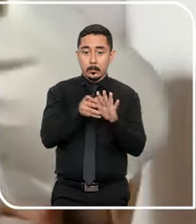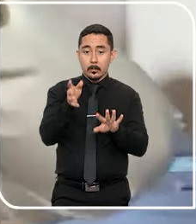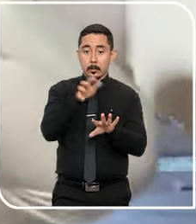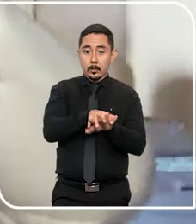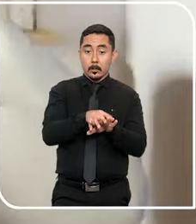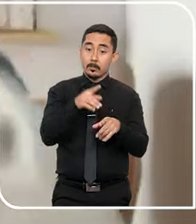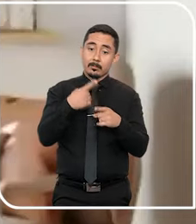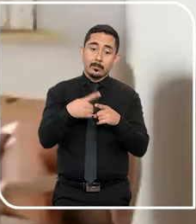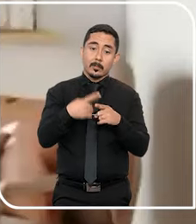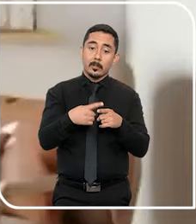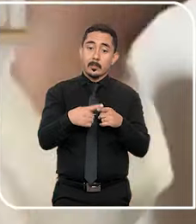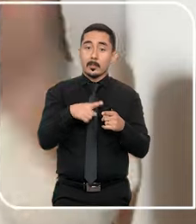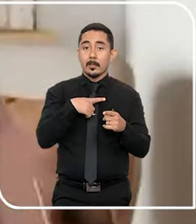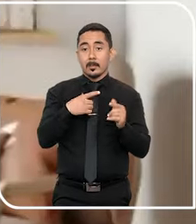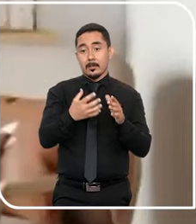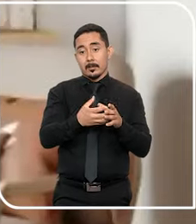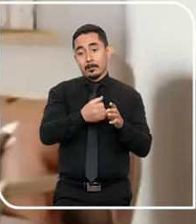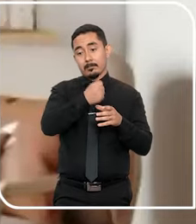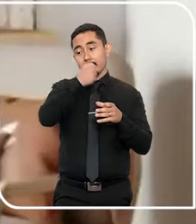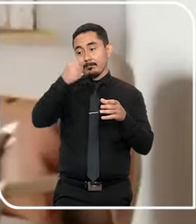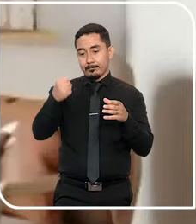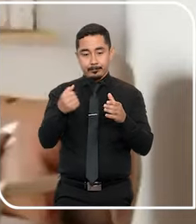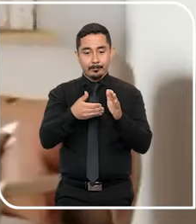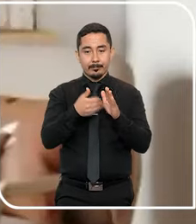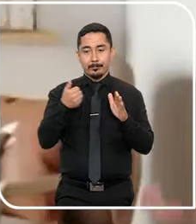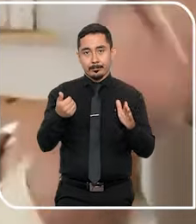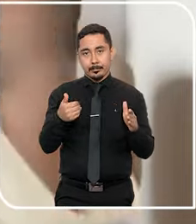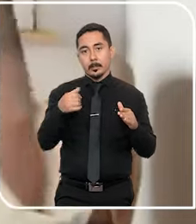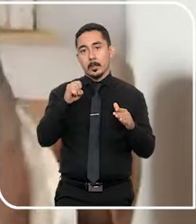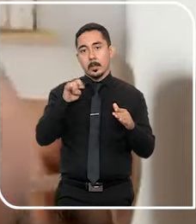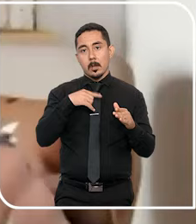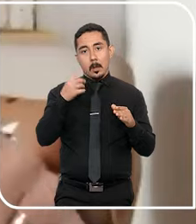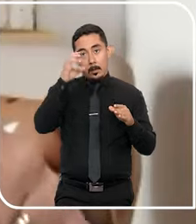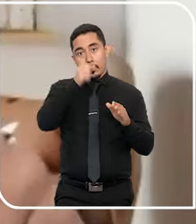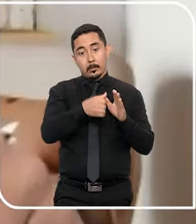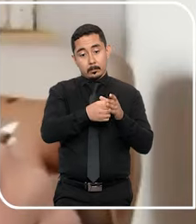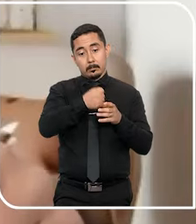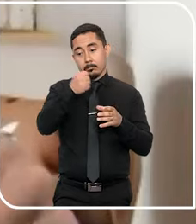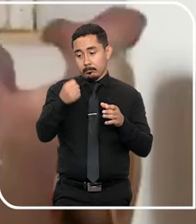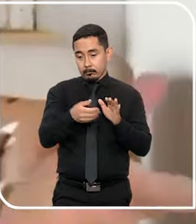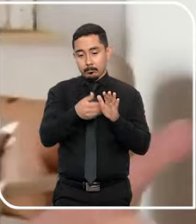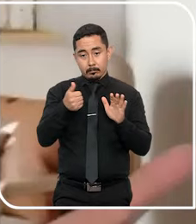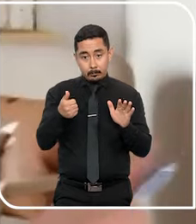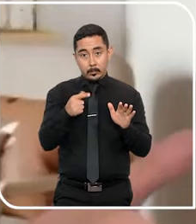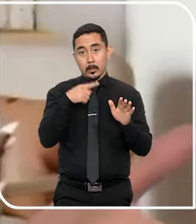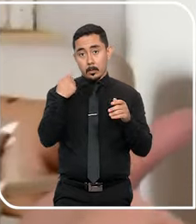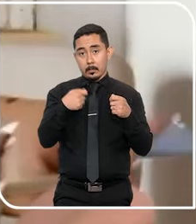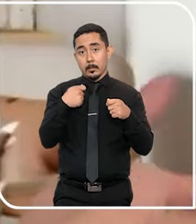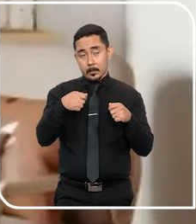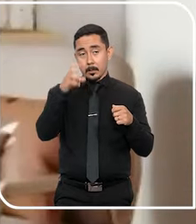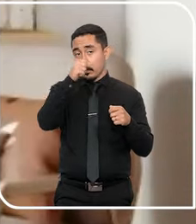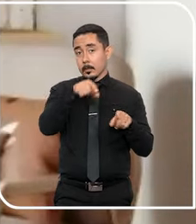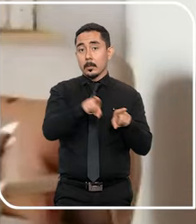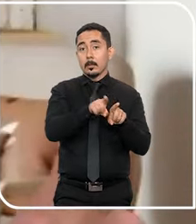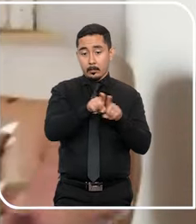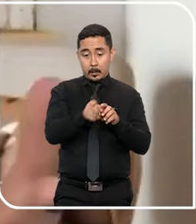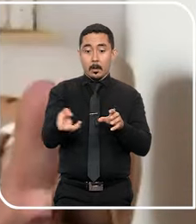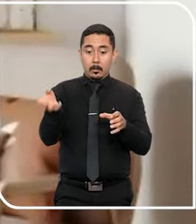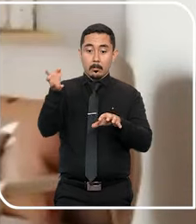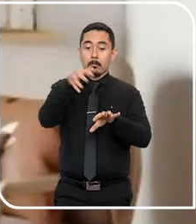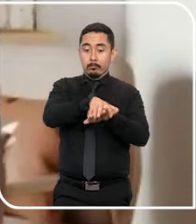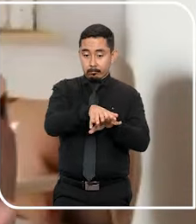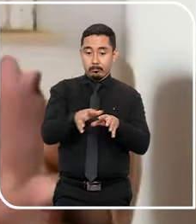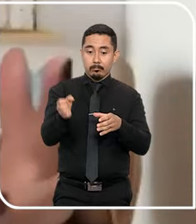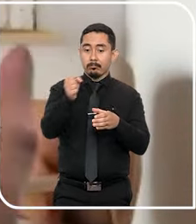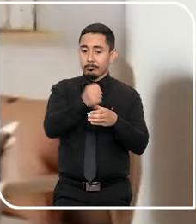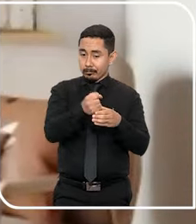necessidade da inclusão é porque em primeiro lugar houve a exclusão Então se a gente aprendeu a excluir porque foi aprendido a gente pode aprender a